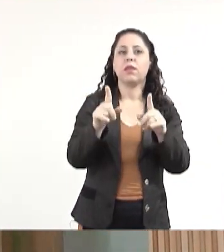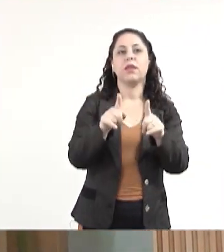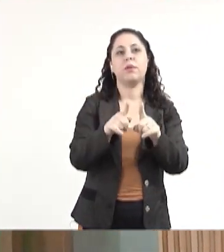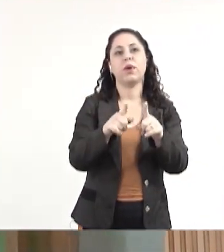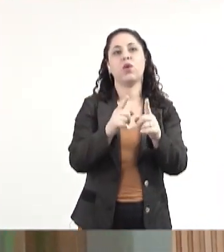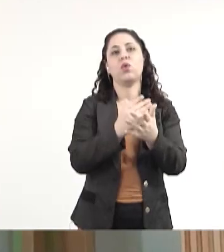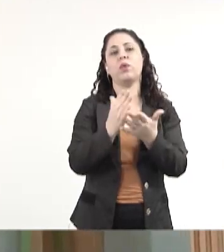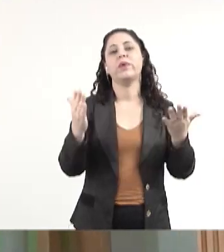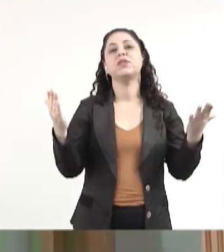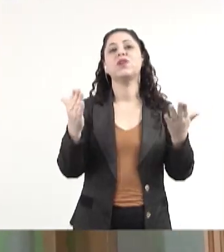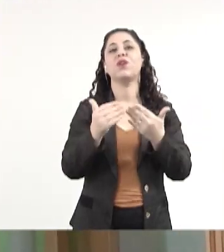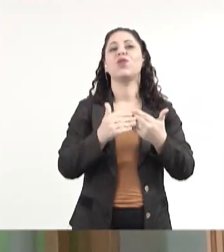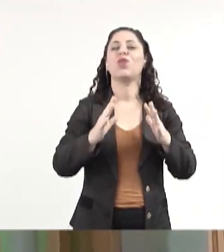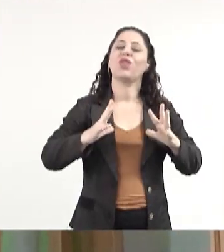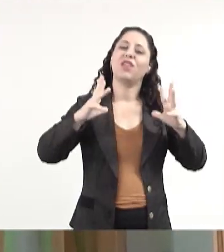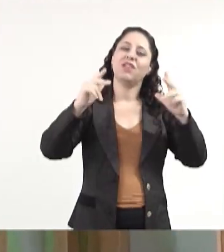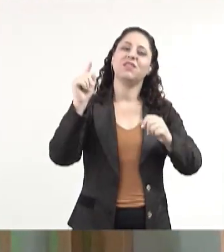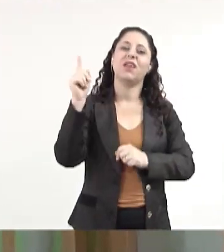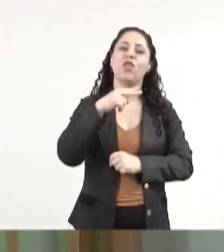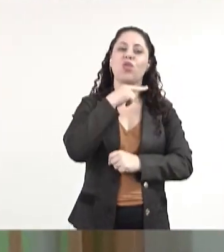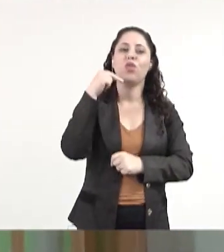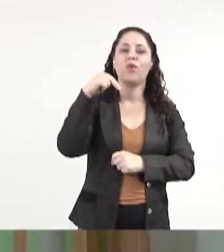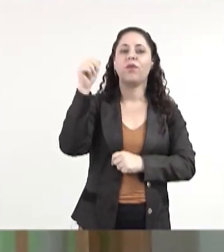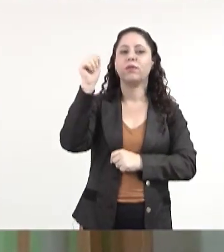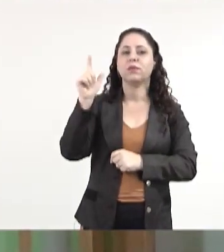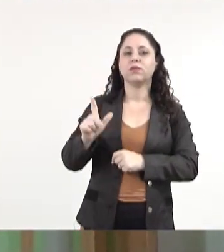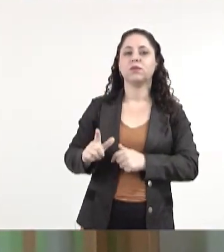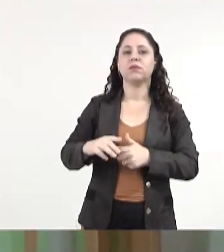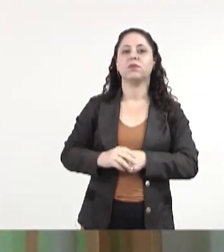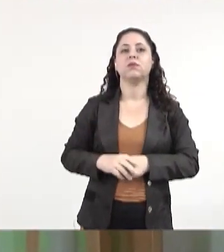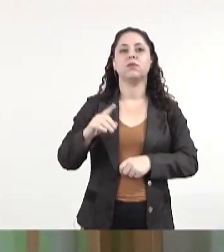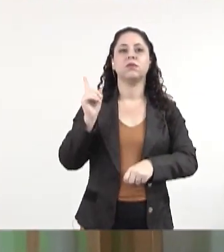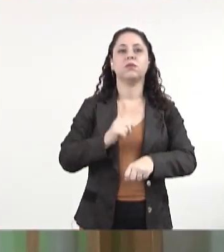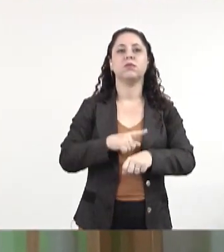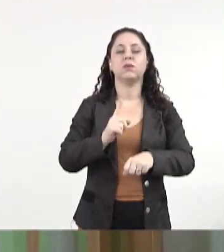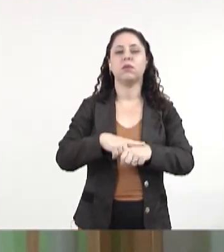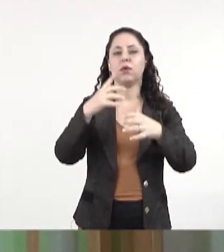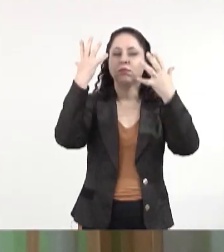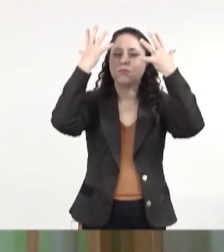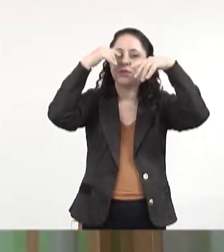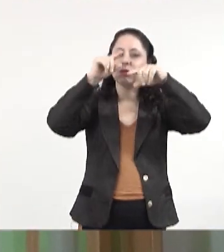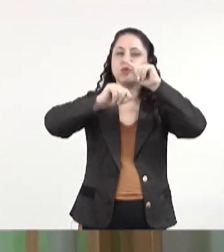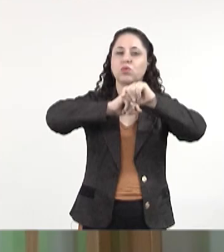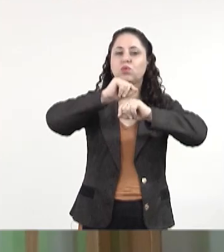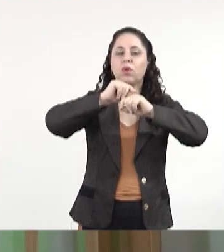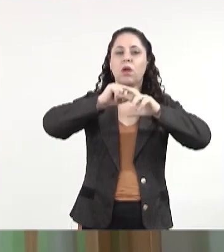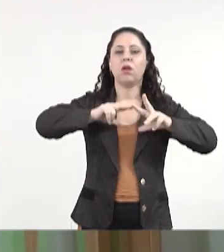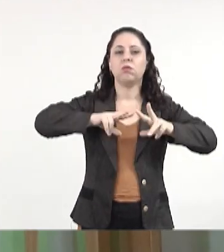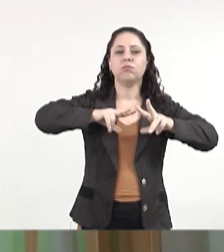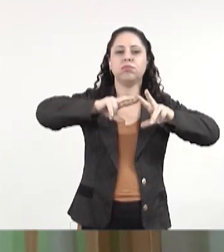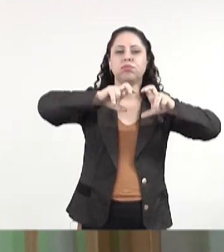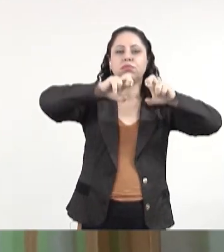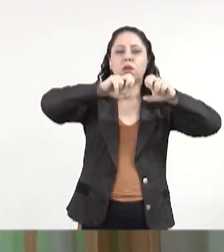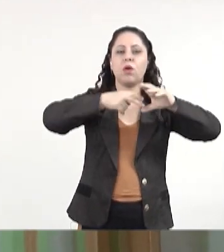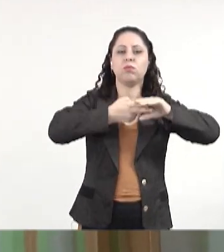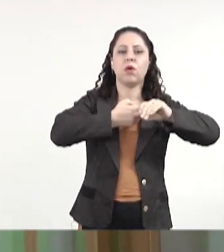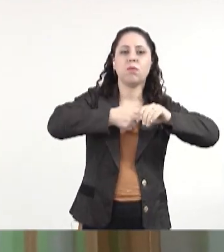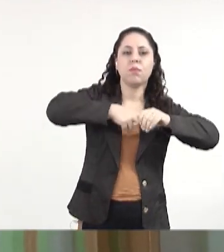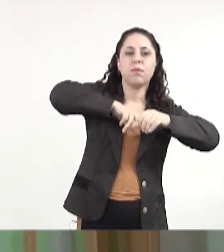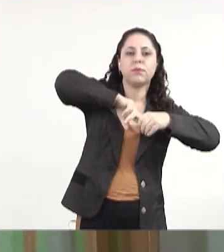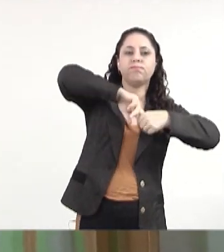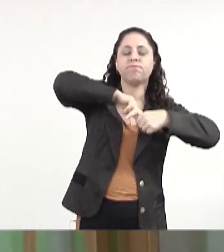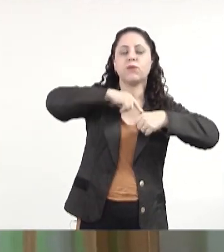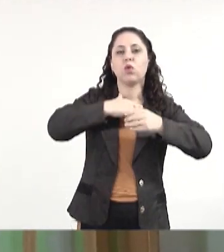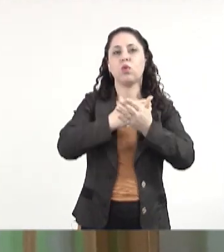campanha começa a valer para todo mundo, que é o Novembro Azul, momento de refletir sobre o câncer de próstata. E logo